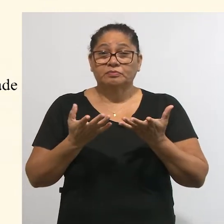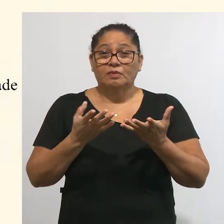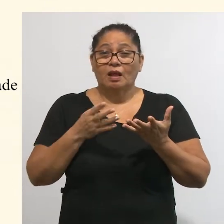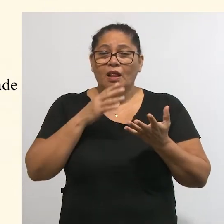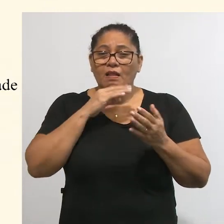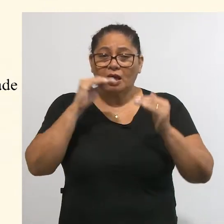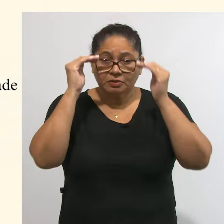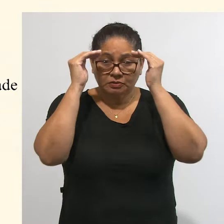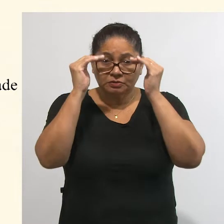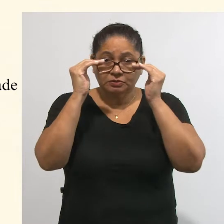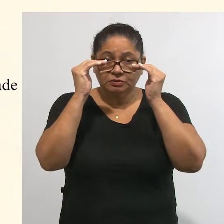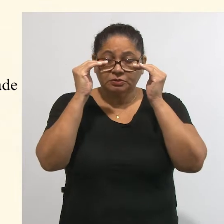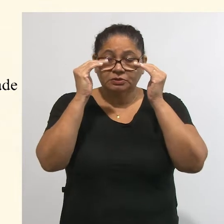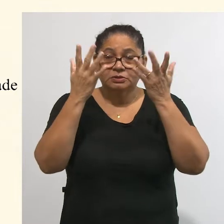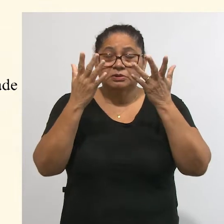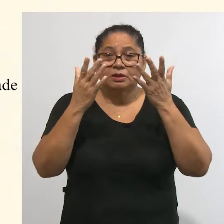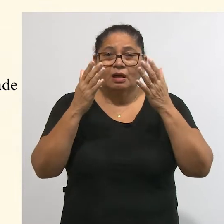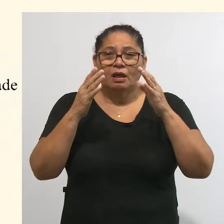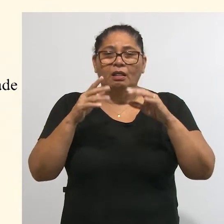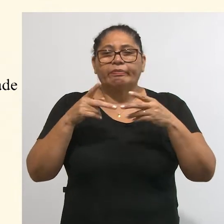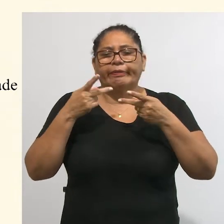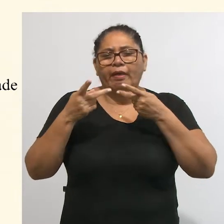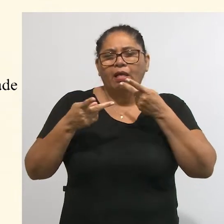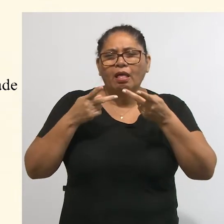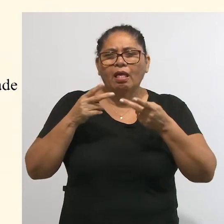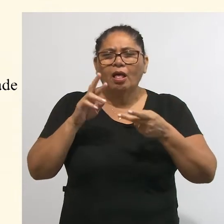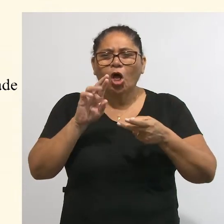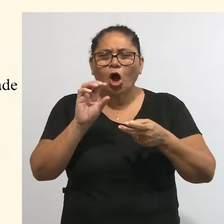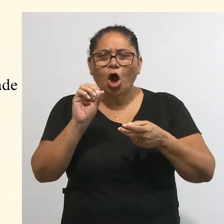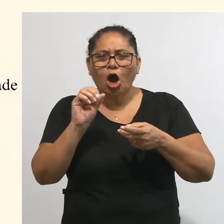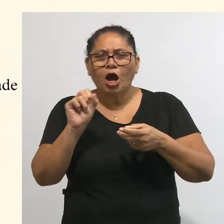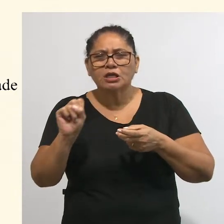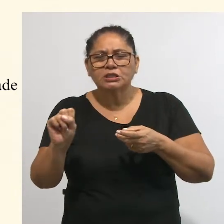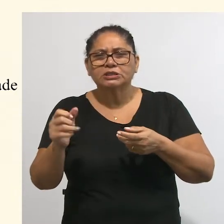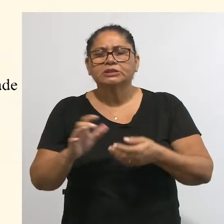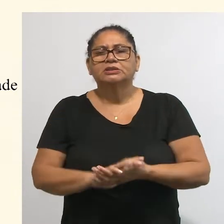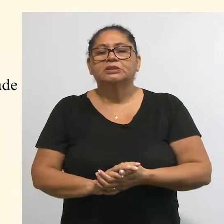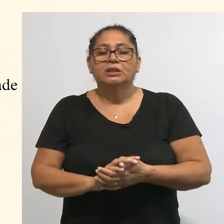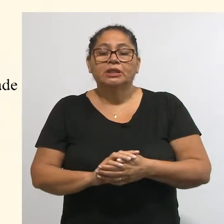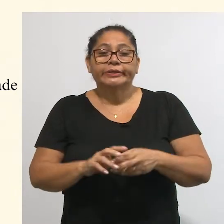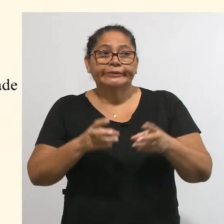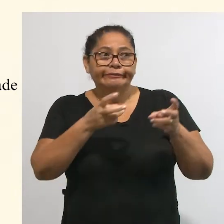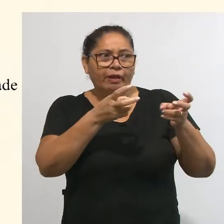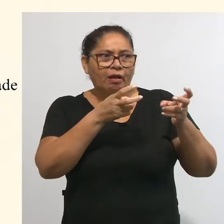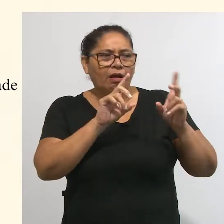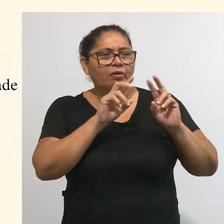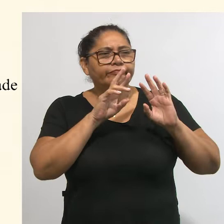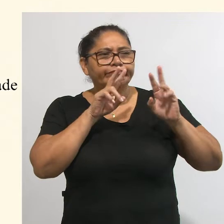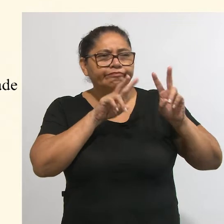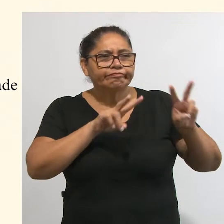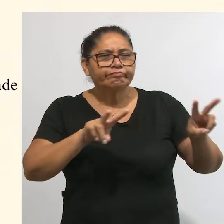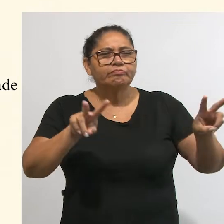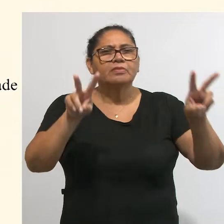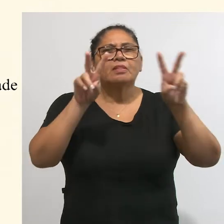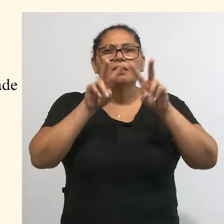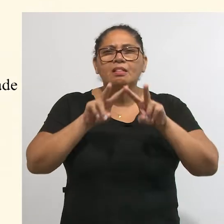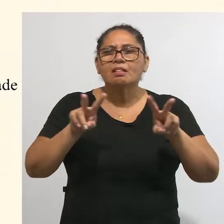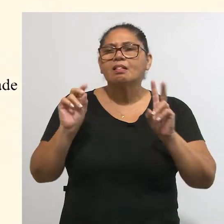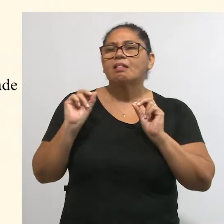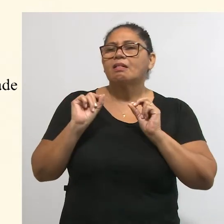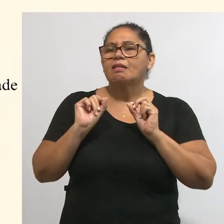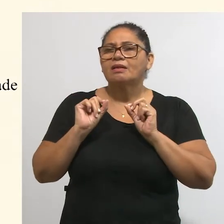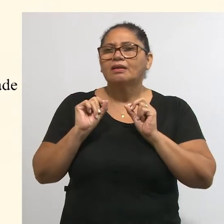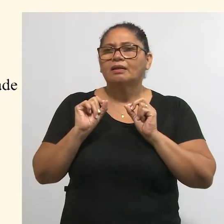Freire, ele respeita muito o diálogo, não é, Rosa? Então, a visão dele era uma visão muito dialógica.